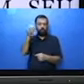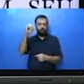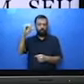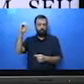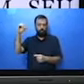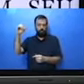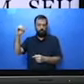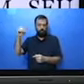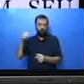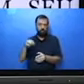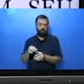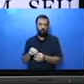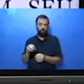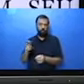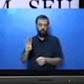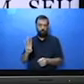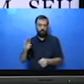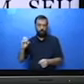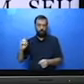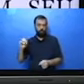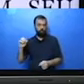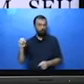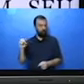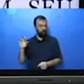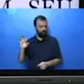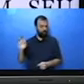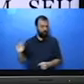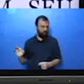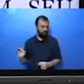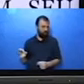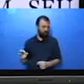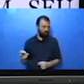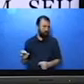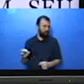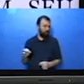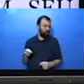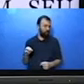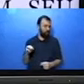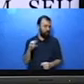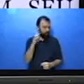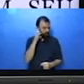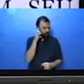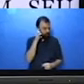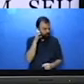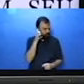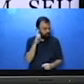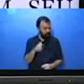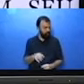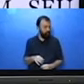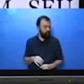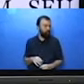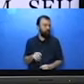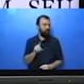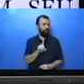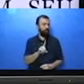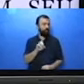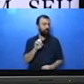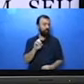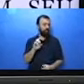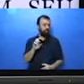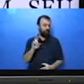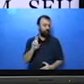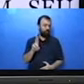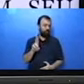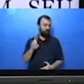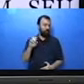entre 600 e 900 metros de altitude. O território não apresenta grandes formações montanhosas,